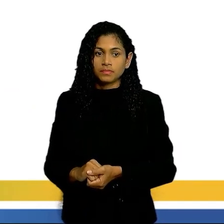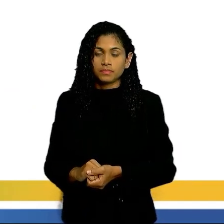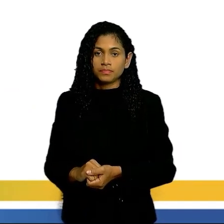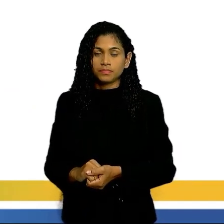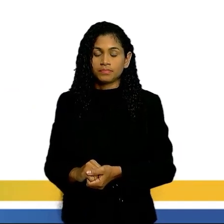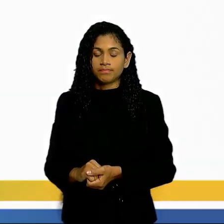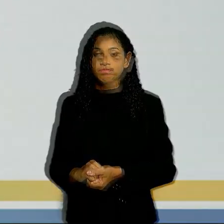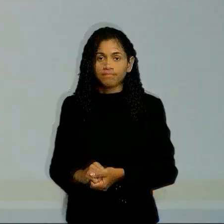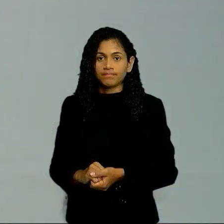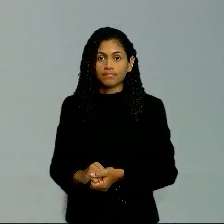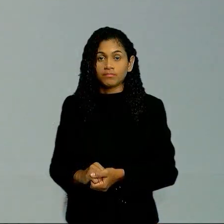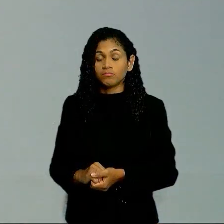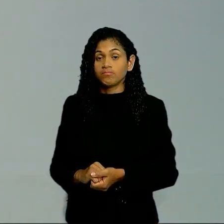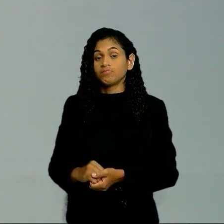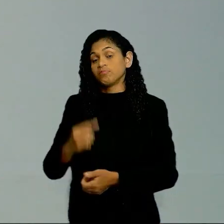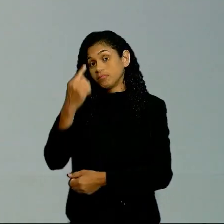dessa,